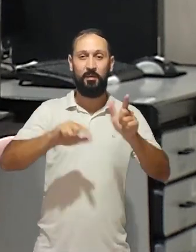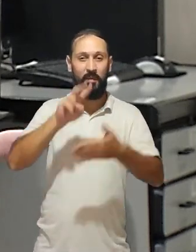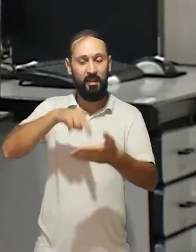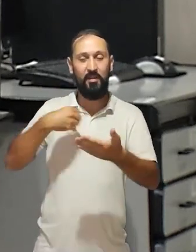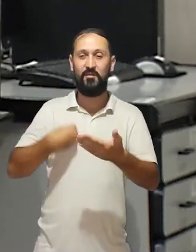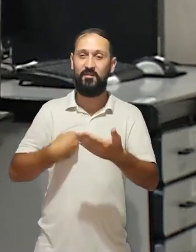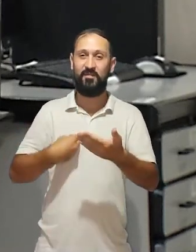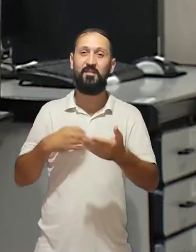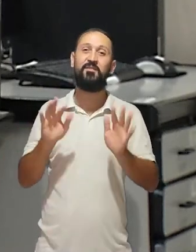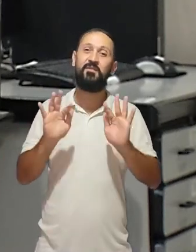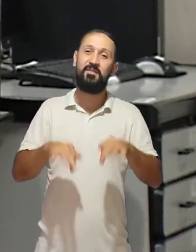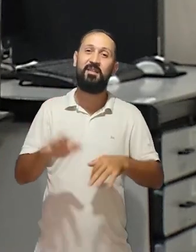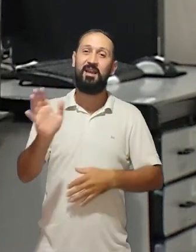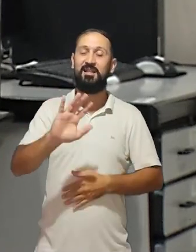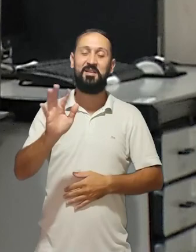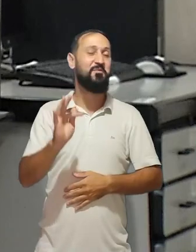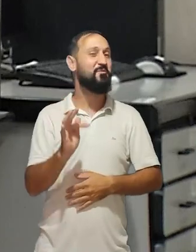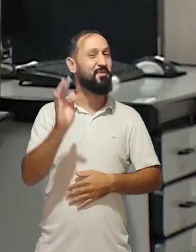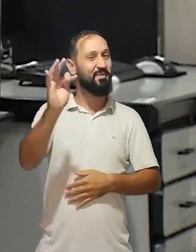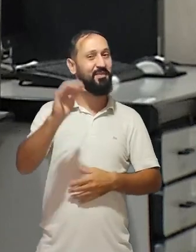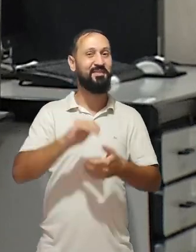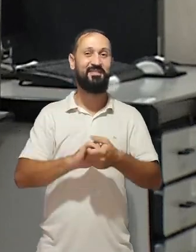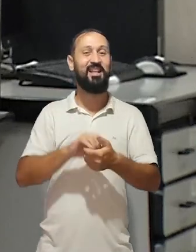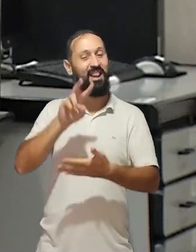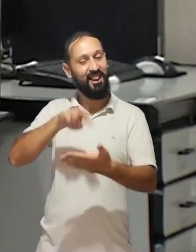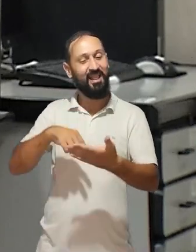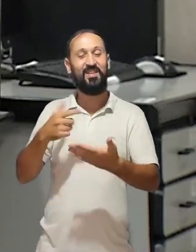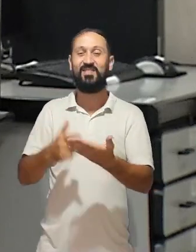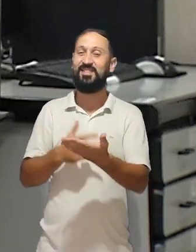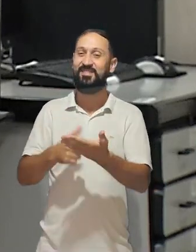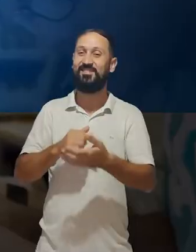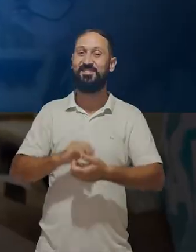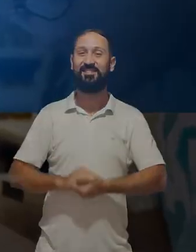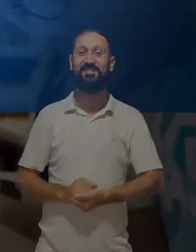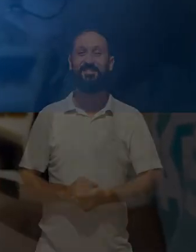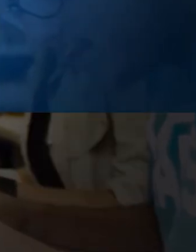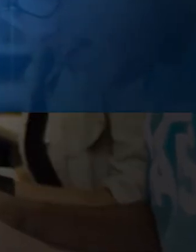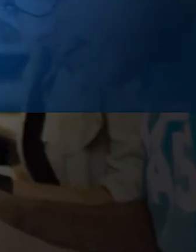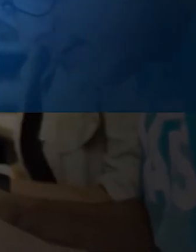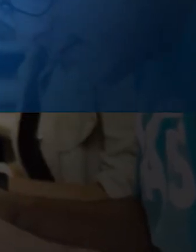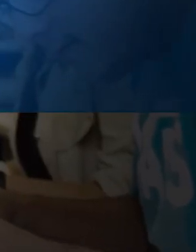O Ler é Viver fica por aqui. Até uma próxima. Leia um livro.